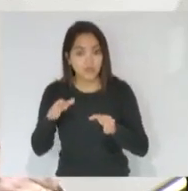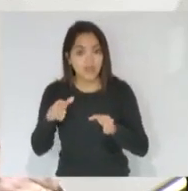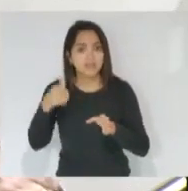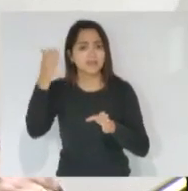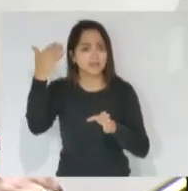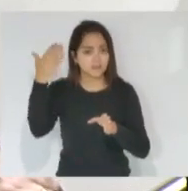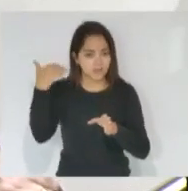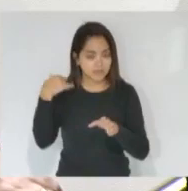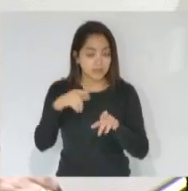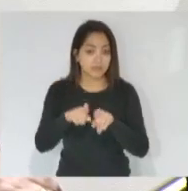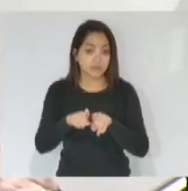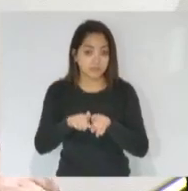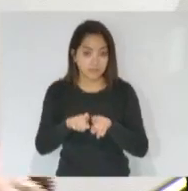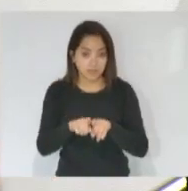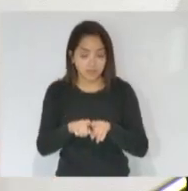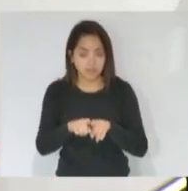legislaturas,